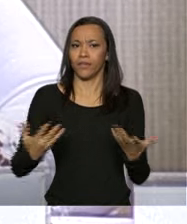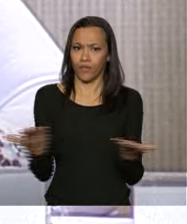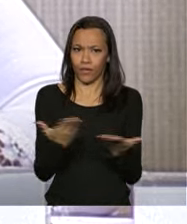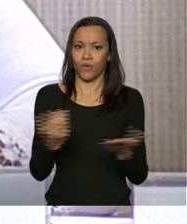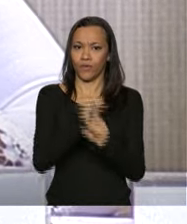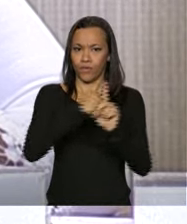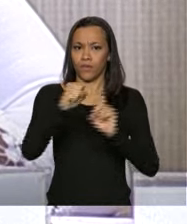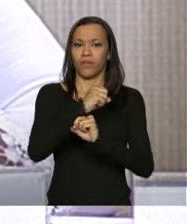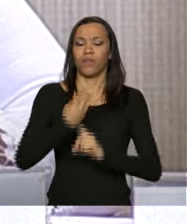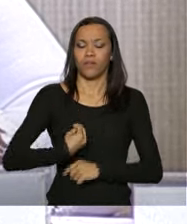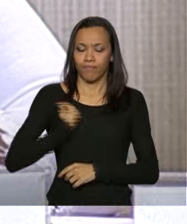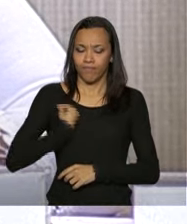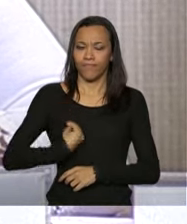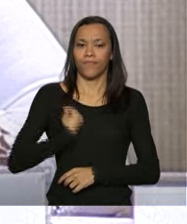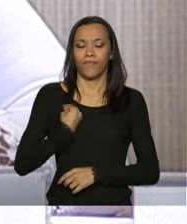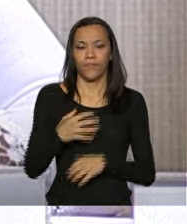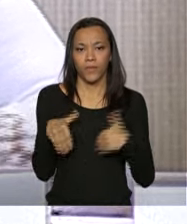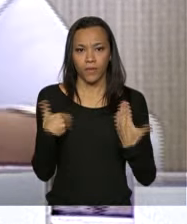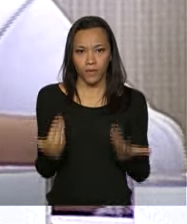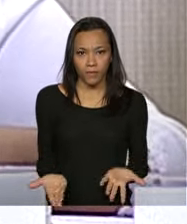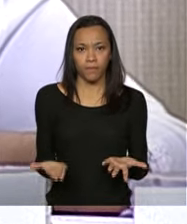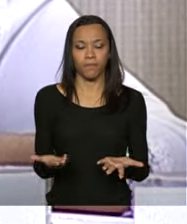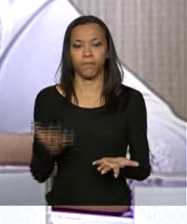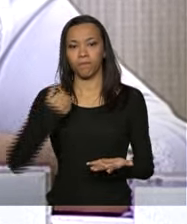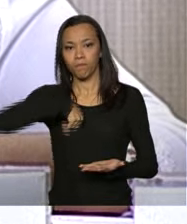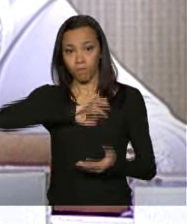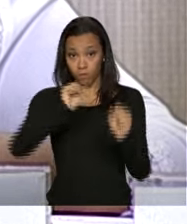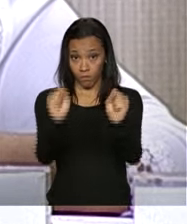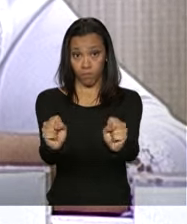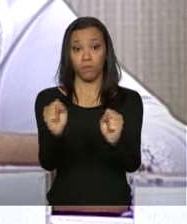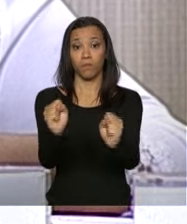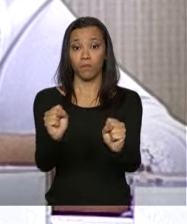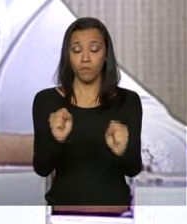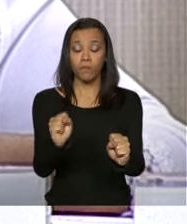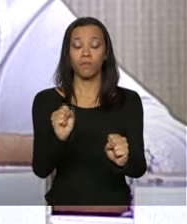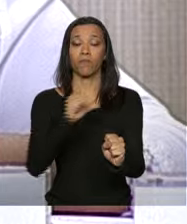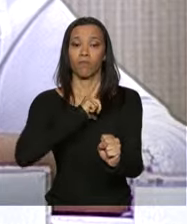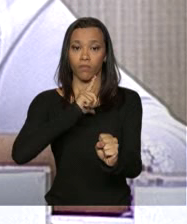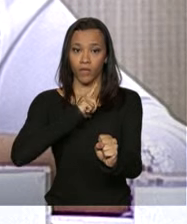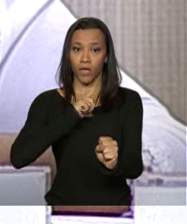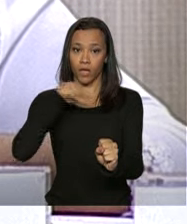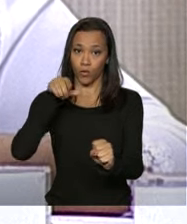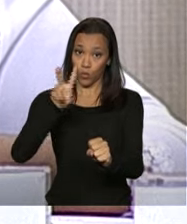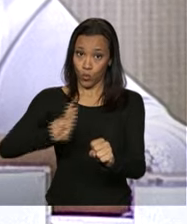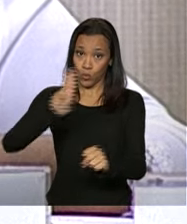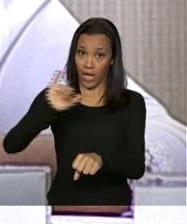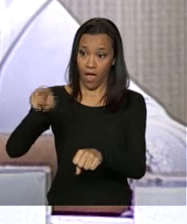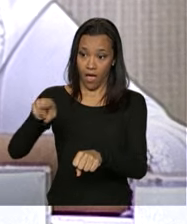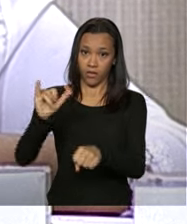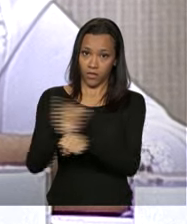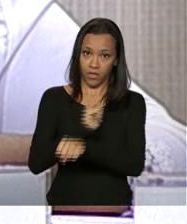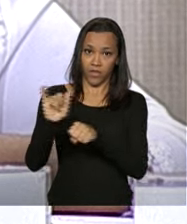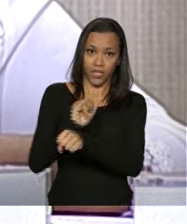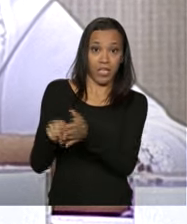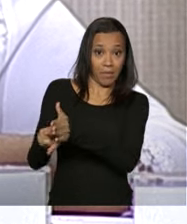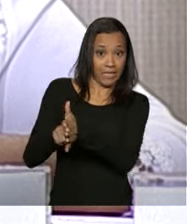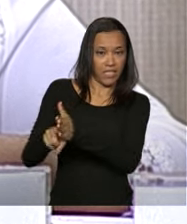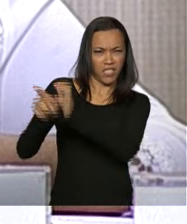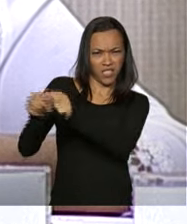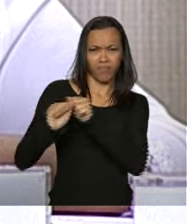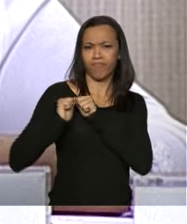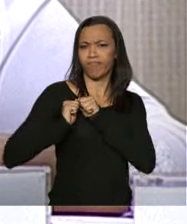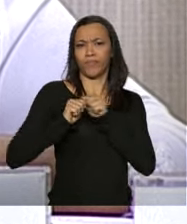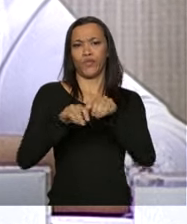tá vivendo. Então, eh, um que a gente possa ter e essa ferramenta e divulgá-la para fazer